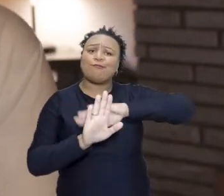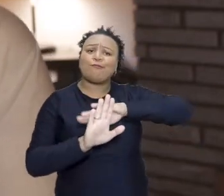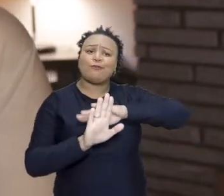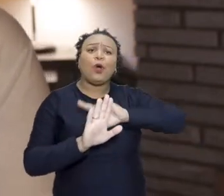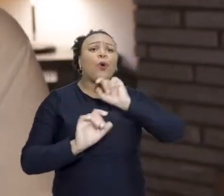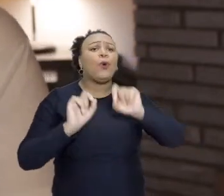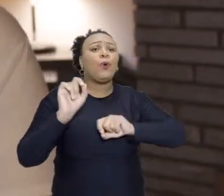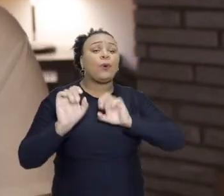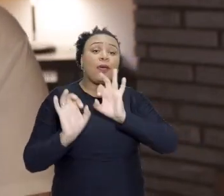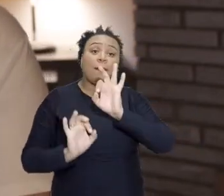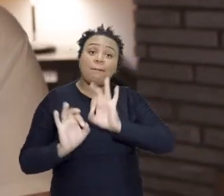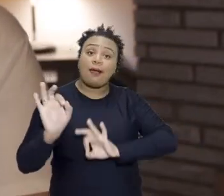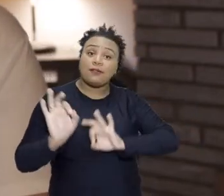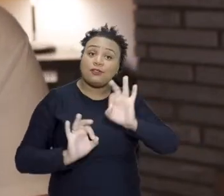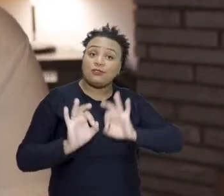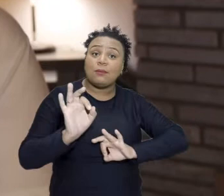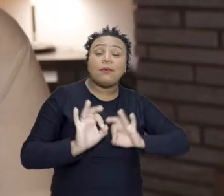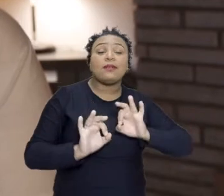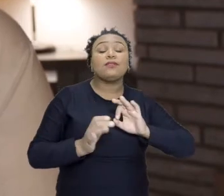como de